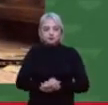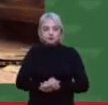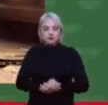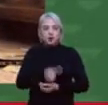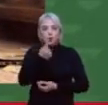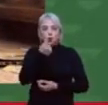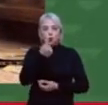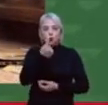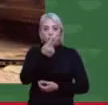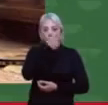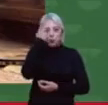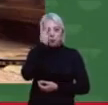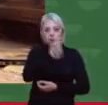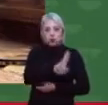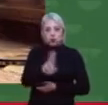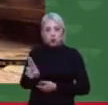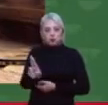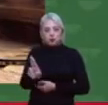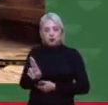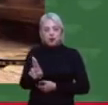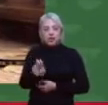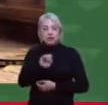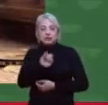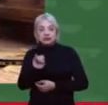em um nome, e